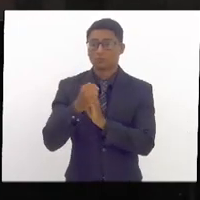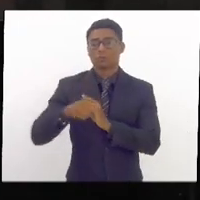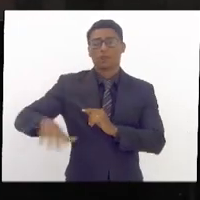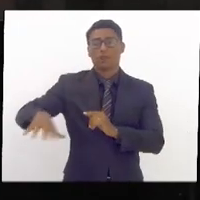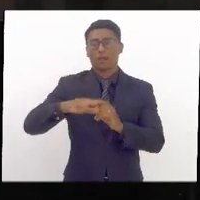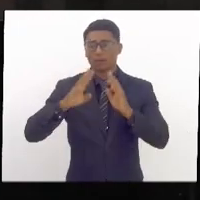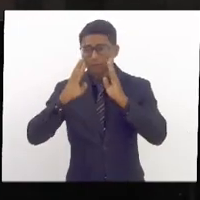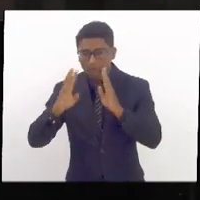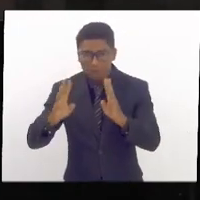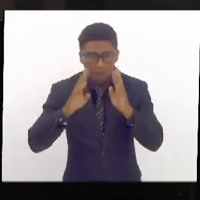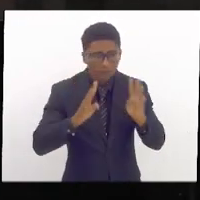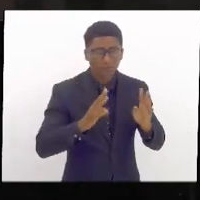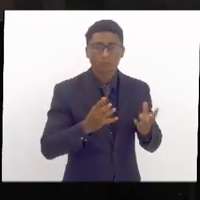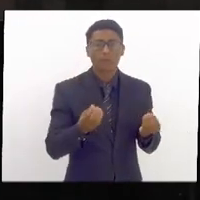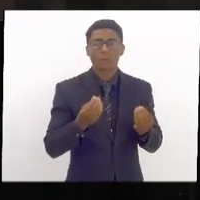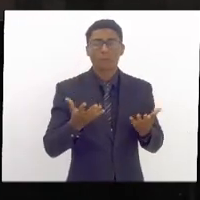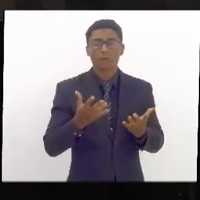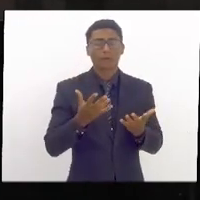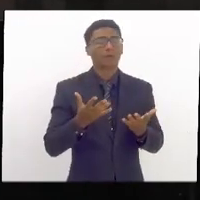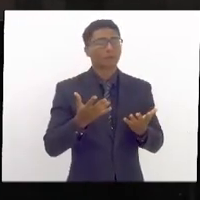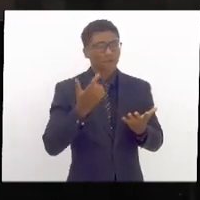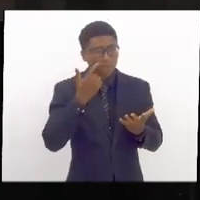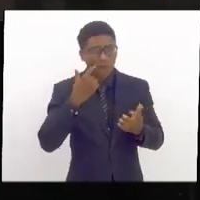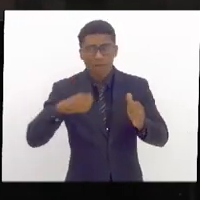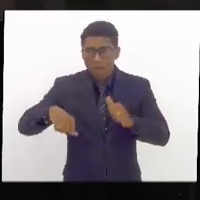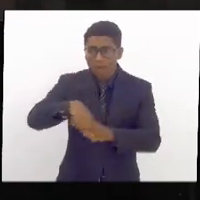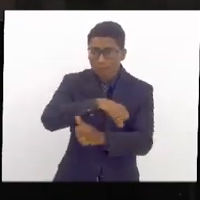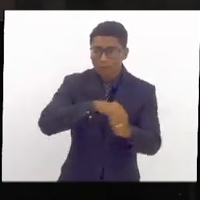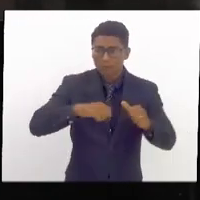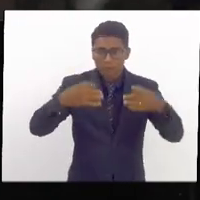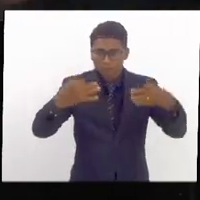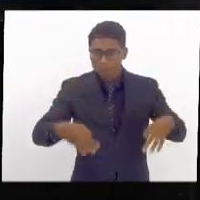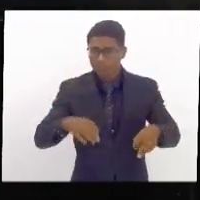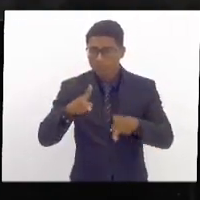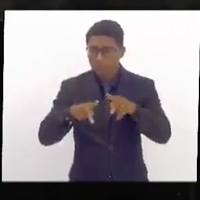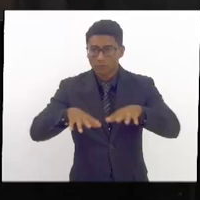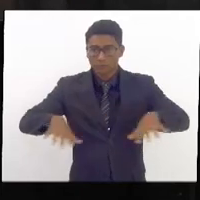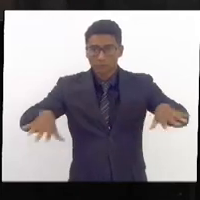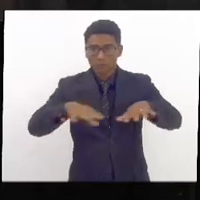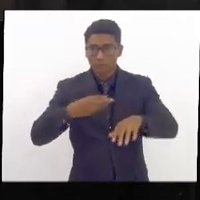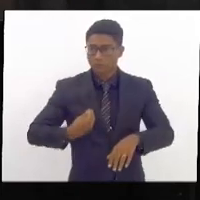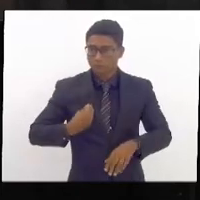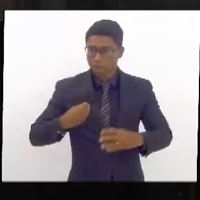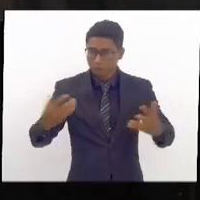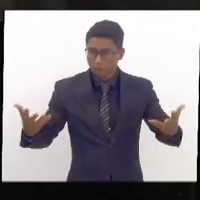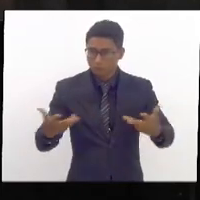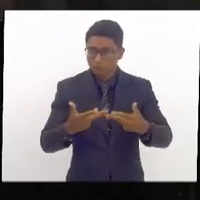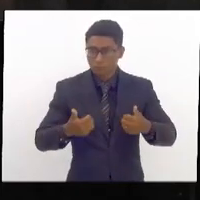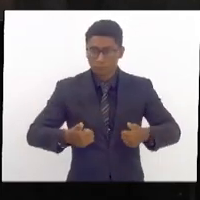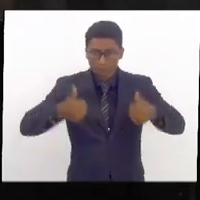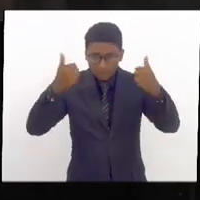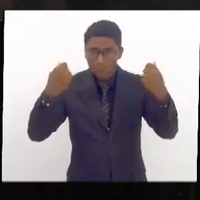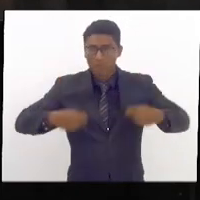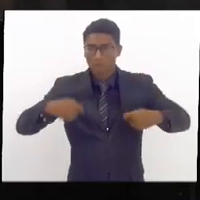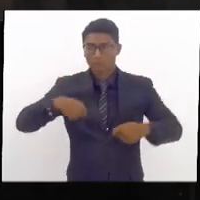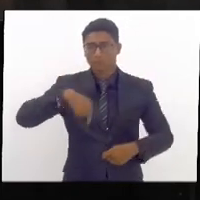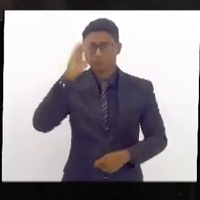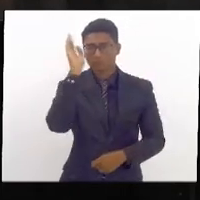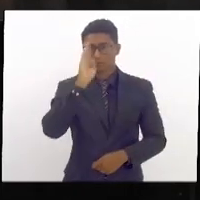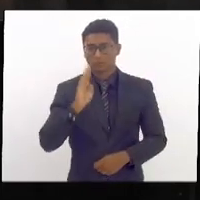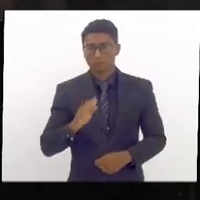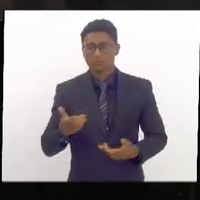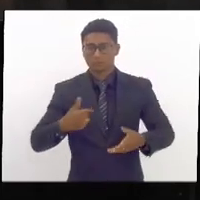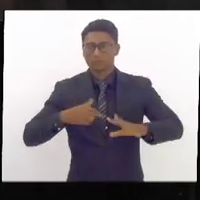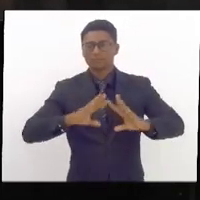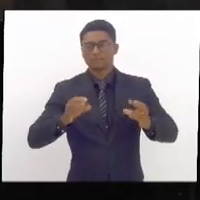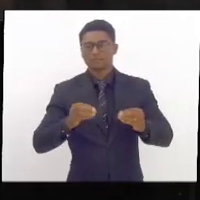ser feita ainda para que o povo tenha uma vida minimamente digna nesse nosso estado, nesse nosso país. Essas eram as